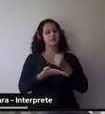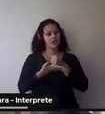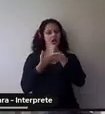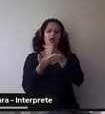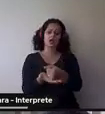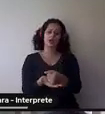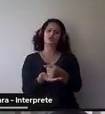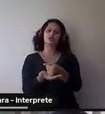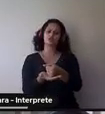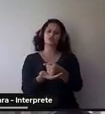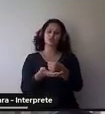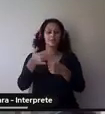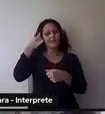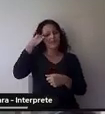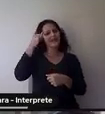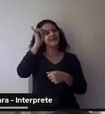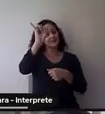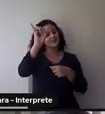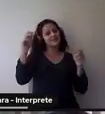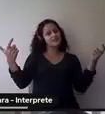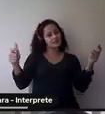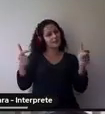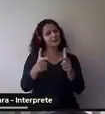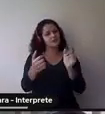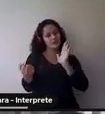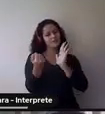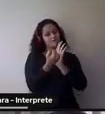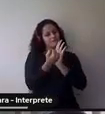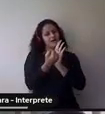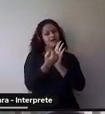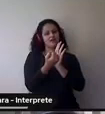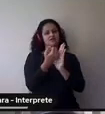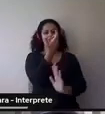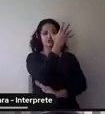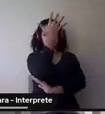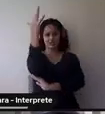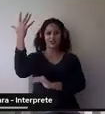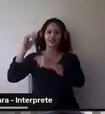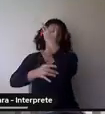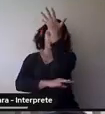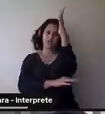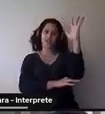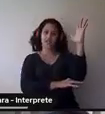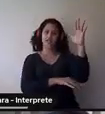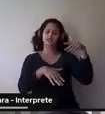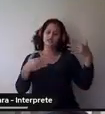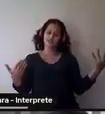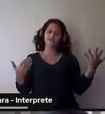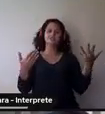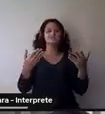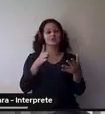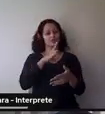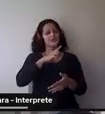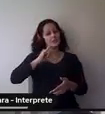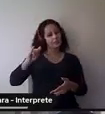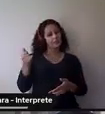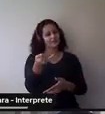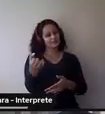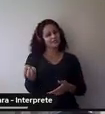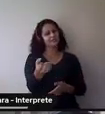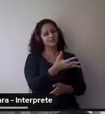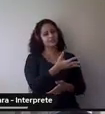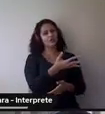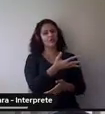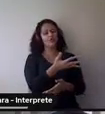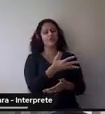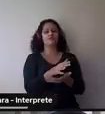ambientais, através de uma gestão eficaz. Então, fornecendo novas oportunidades para a redução da perda da diversidade de fungos nessas áreas,